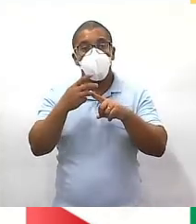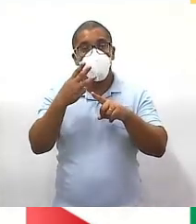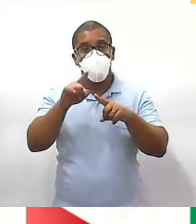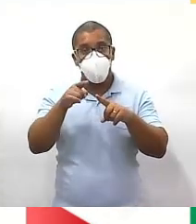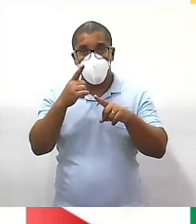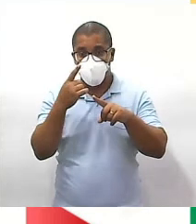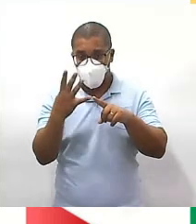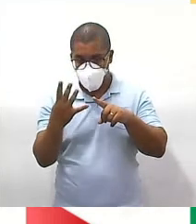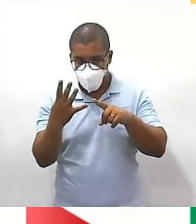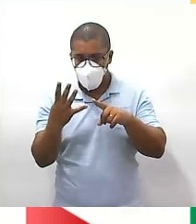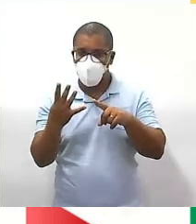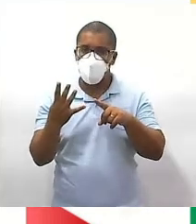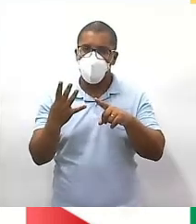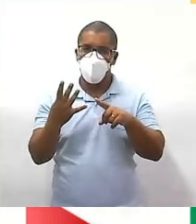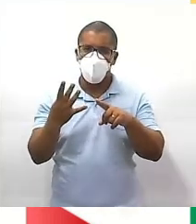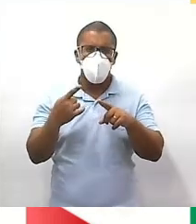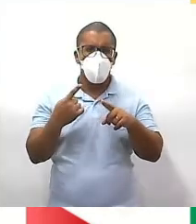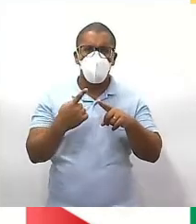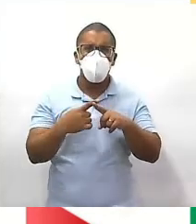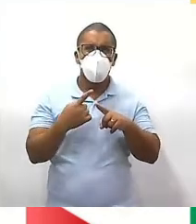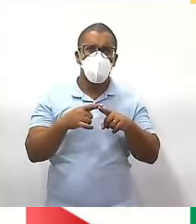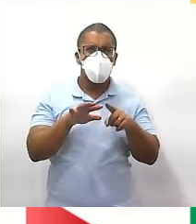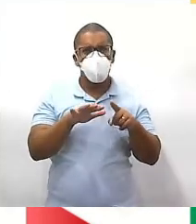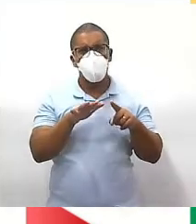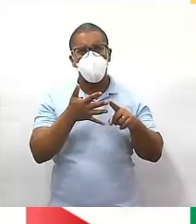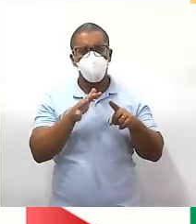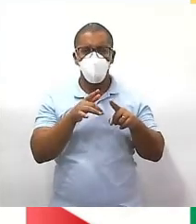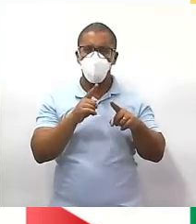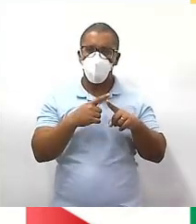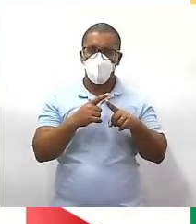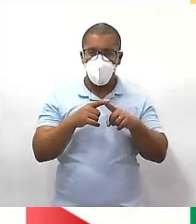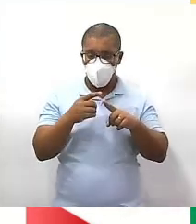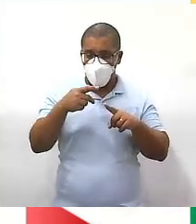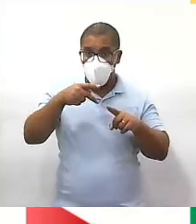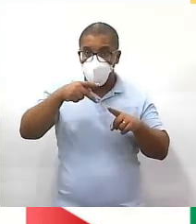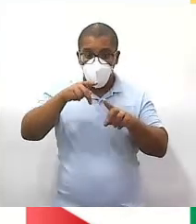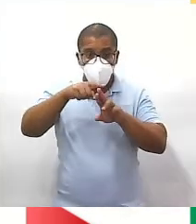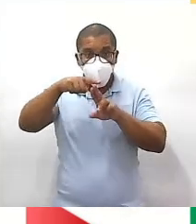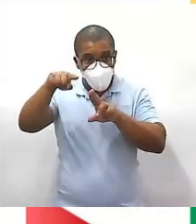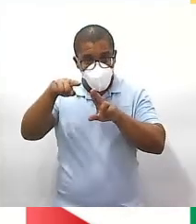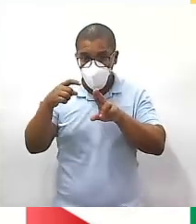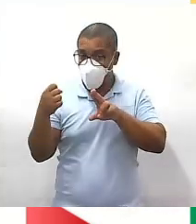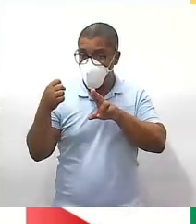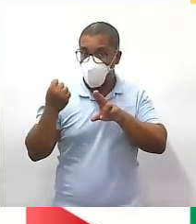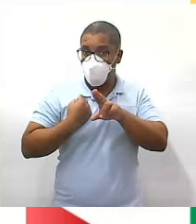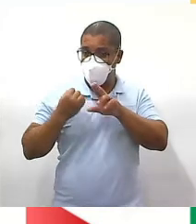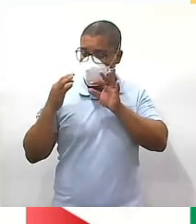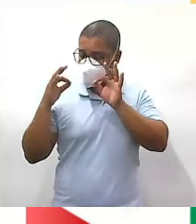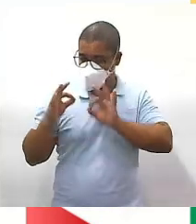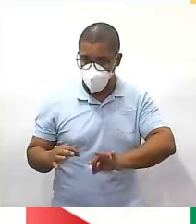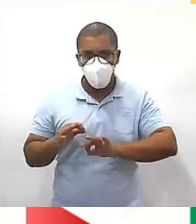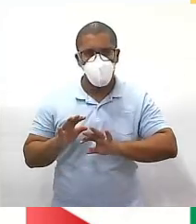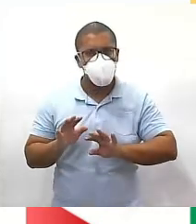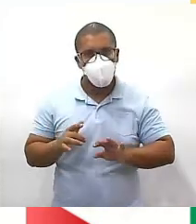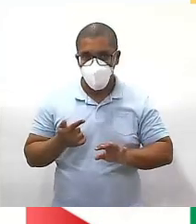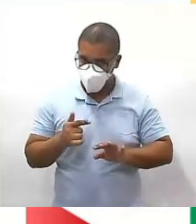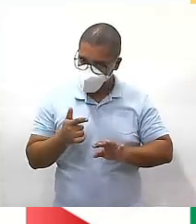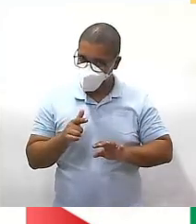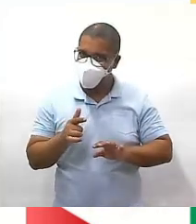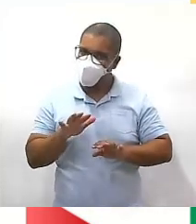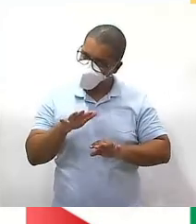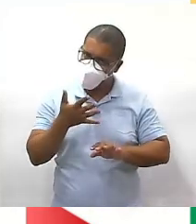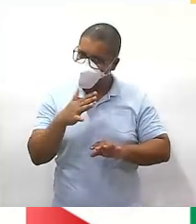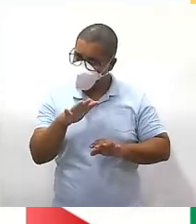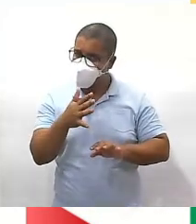número incomensurável, é um número irracional, tá bom? Vamos lá, 9.978